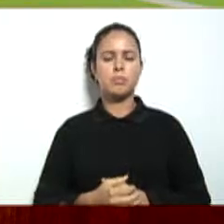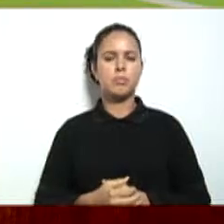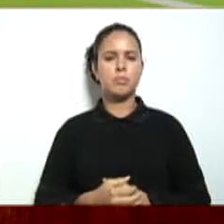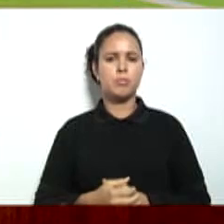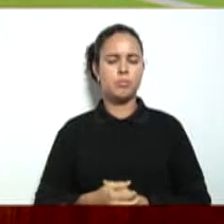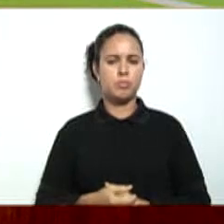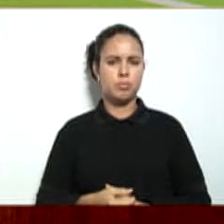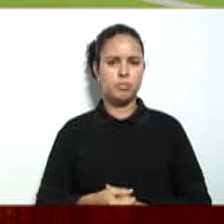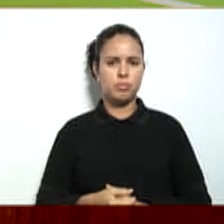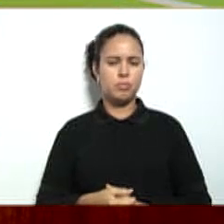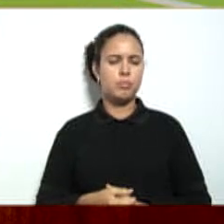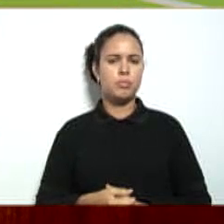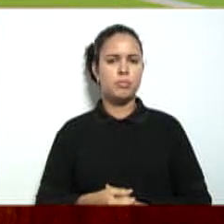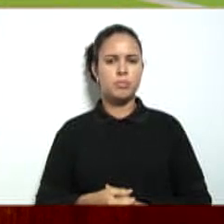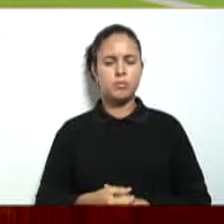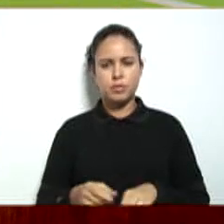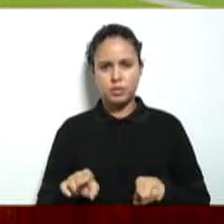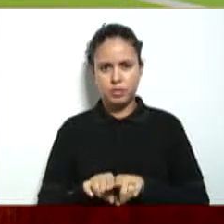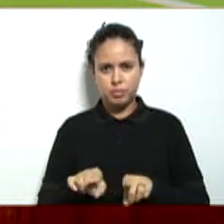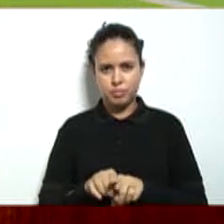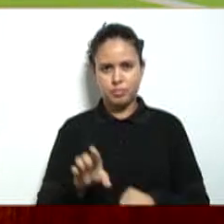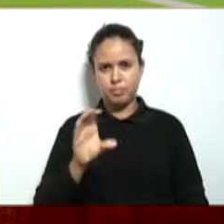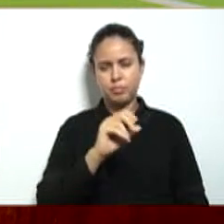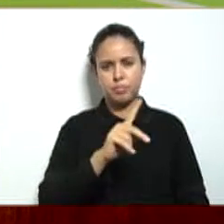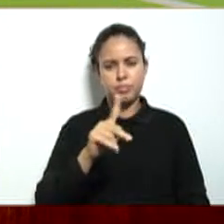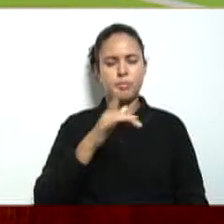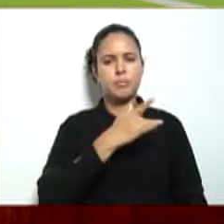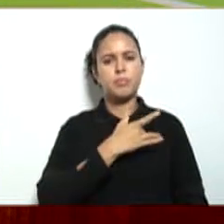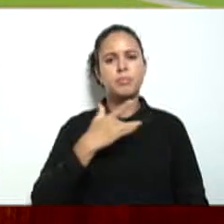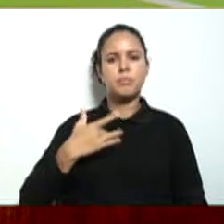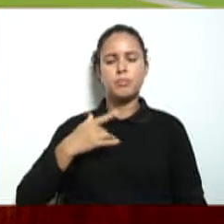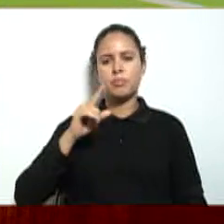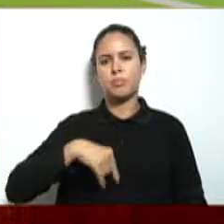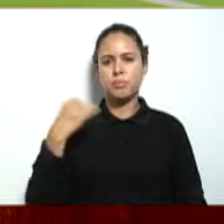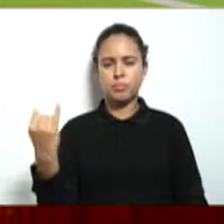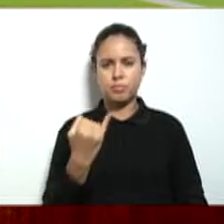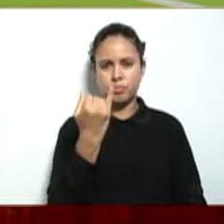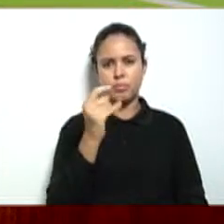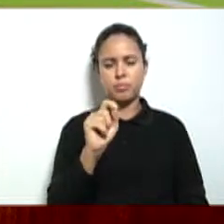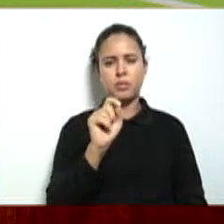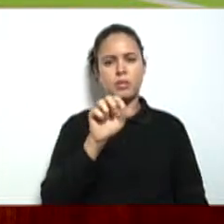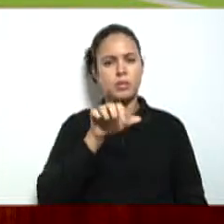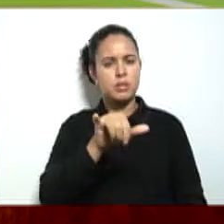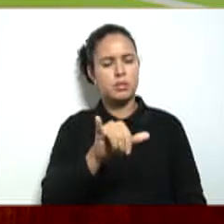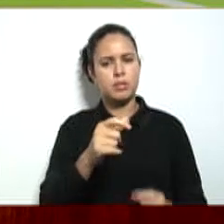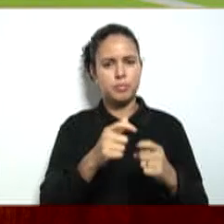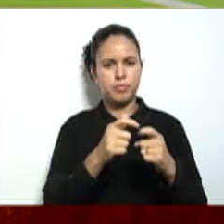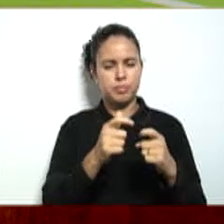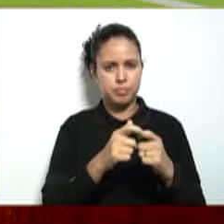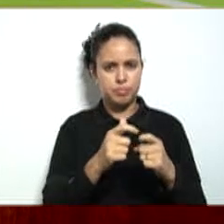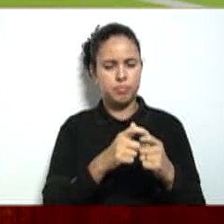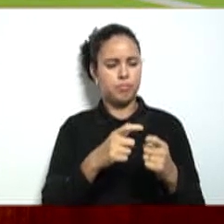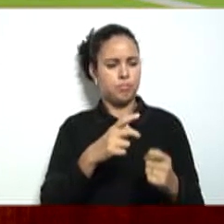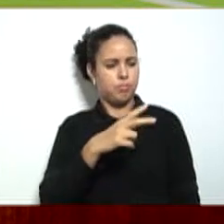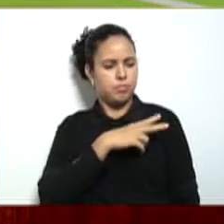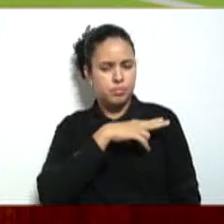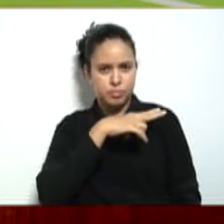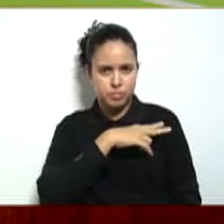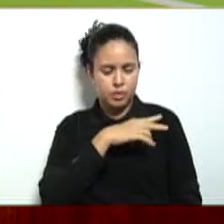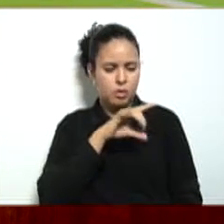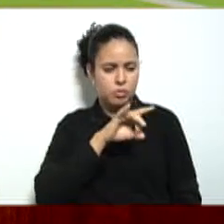nessa cooperativa de saúde, professora, é importante também ver que se o médico fosse atender no particular, somente no